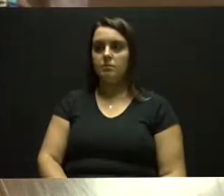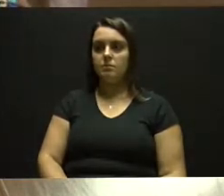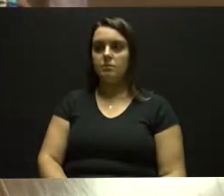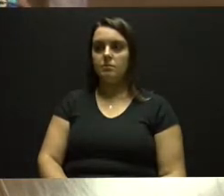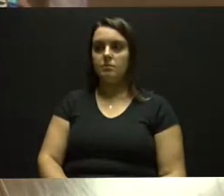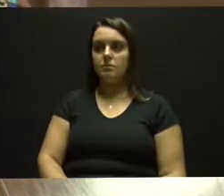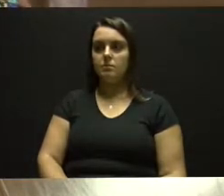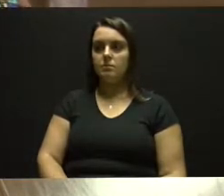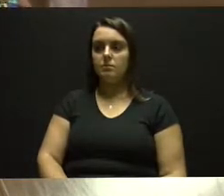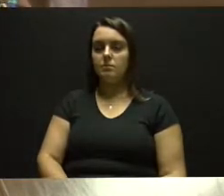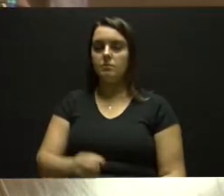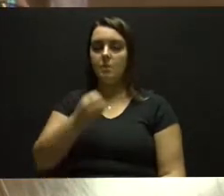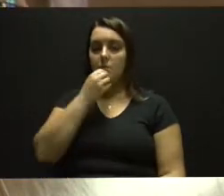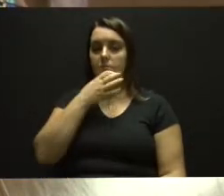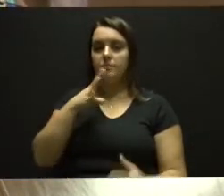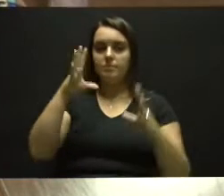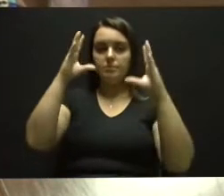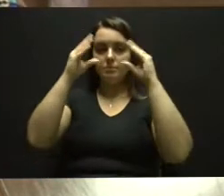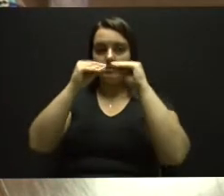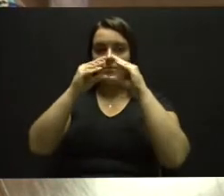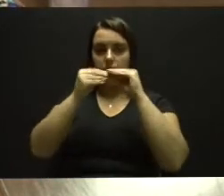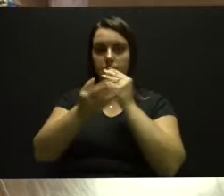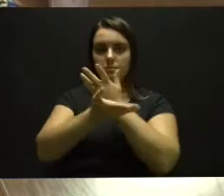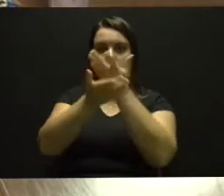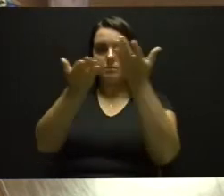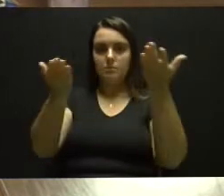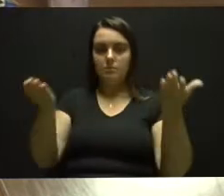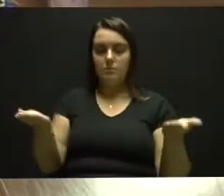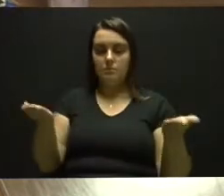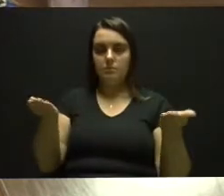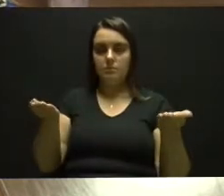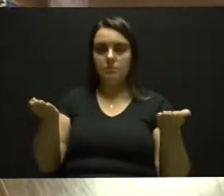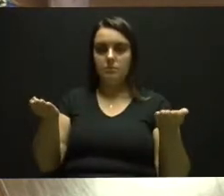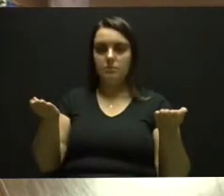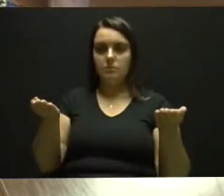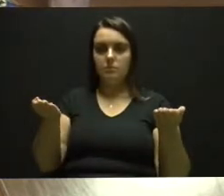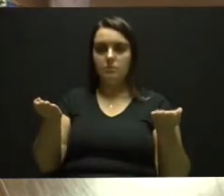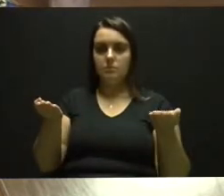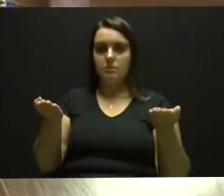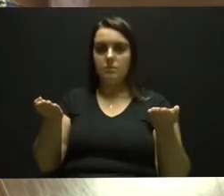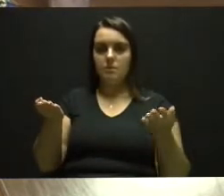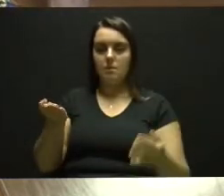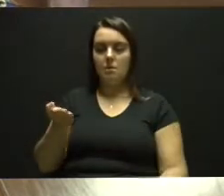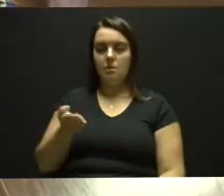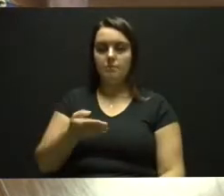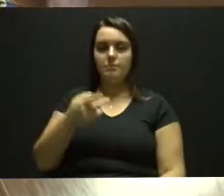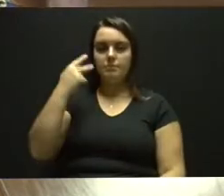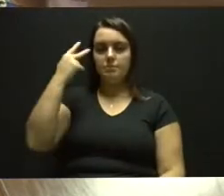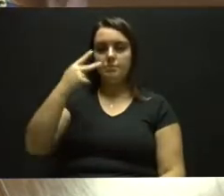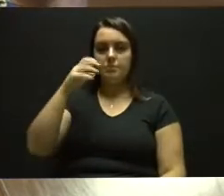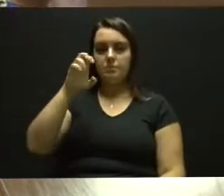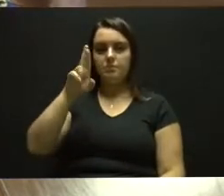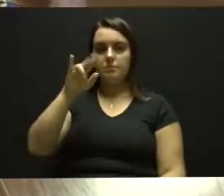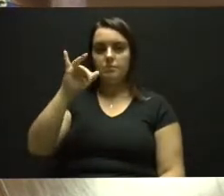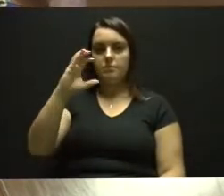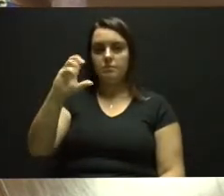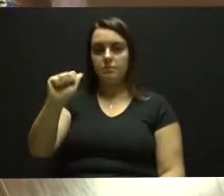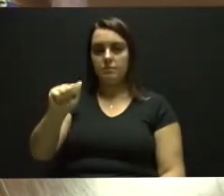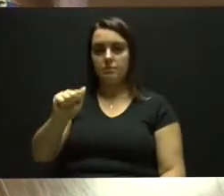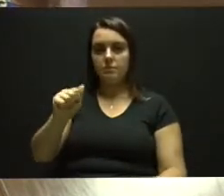é boa noite a todos e todos a pessoa da vereadora e cavernosa cumprimento todos os colegas